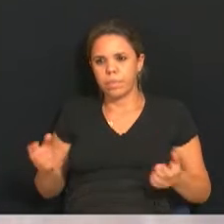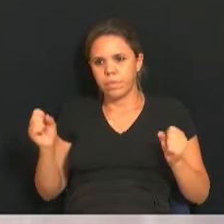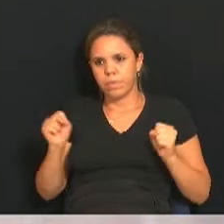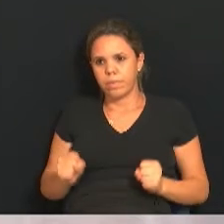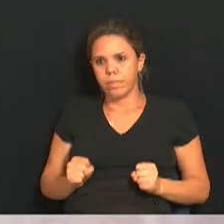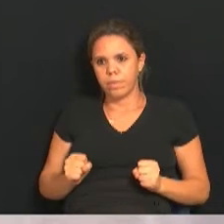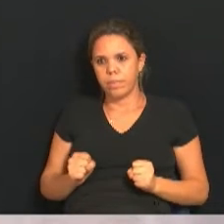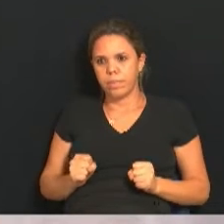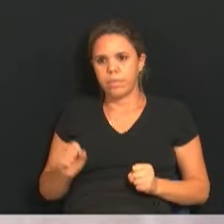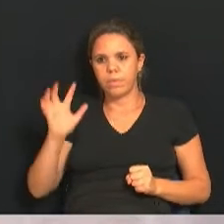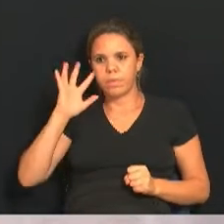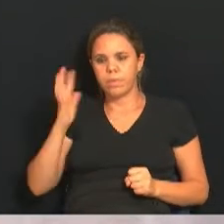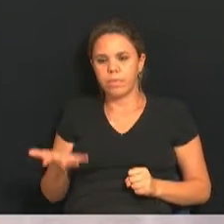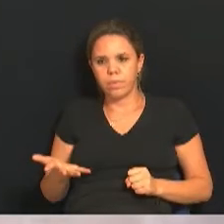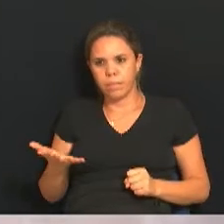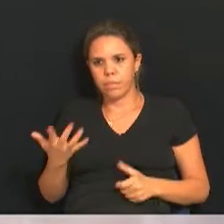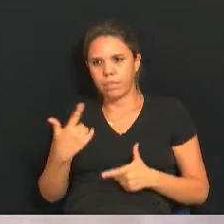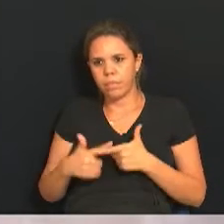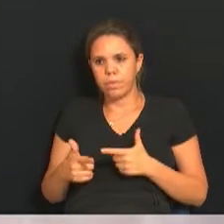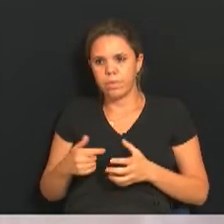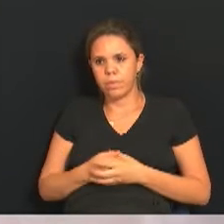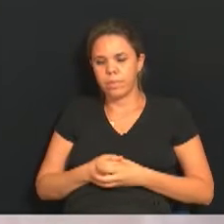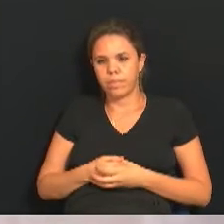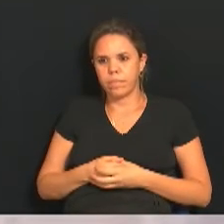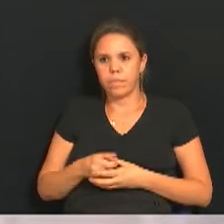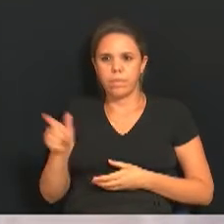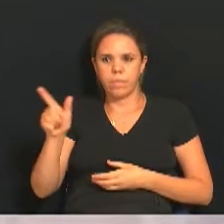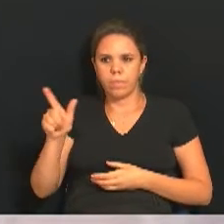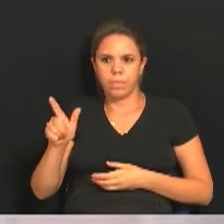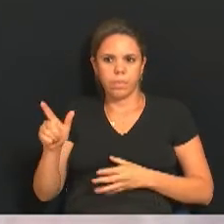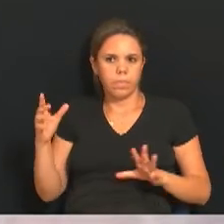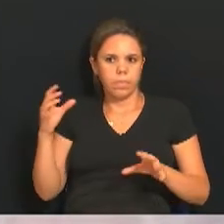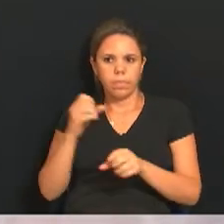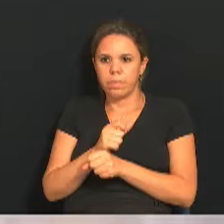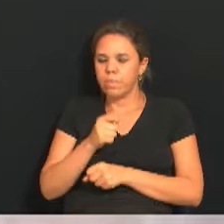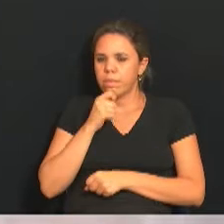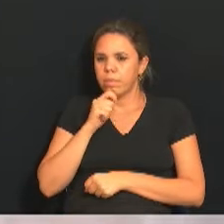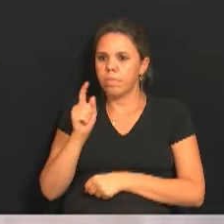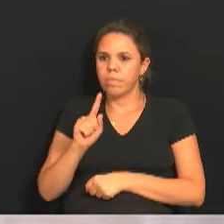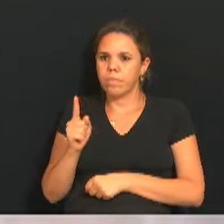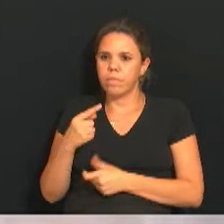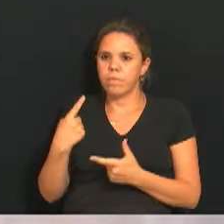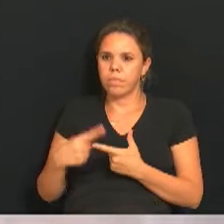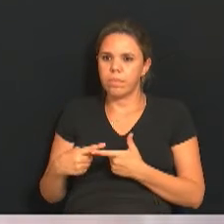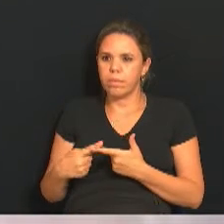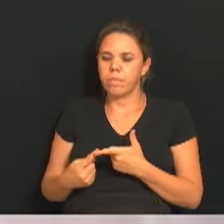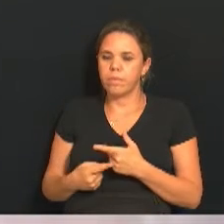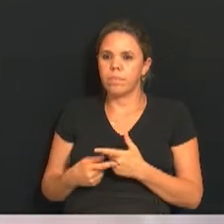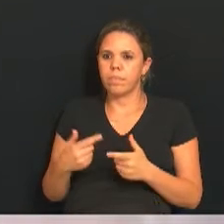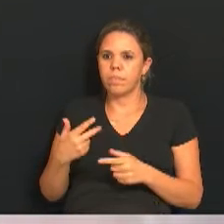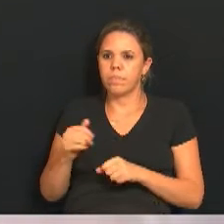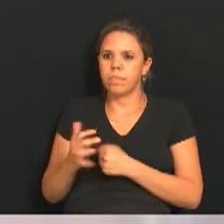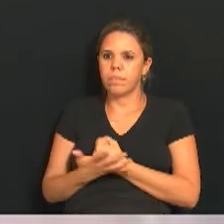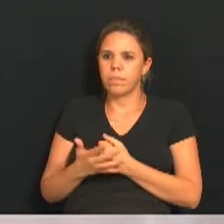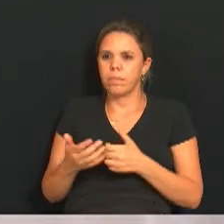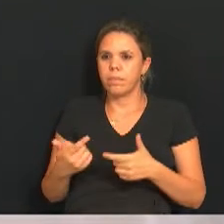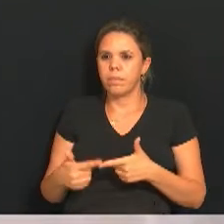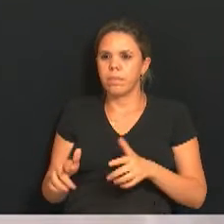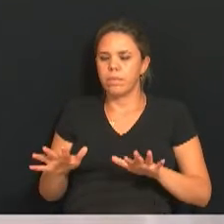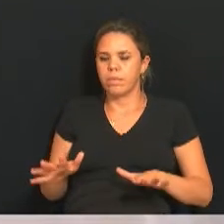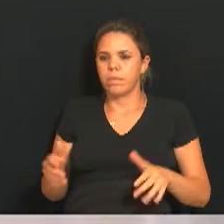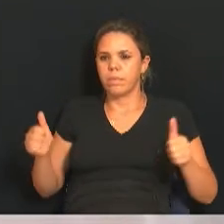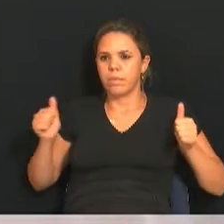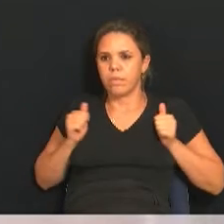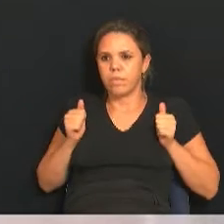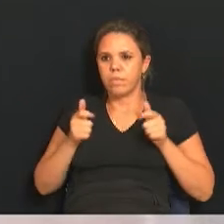grande solução para o problema. Claro que não total, porque nós estamos saindo de uma pandemia onde o desemprego está